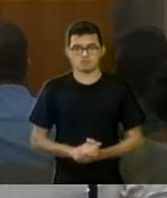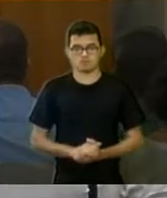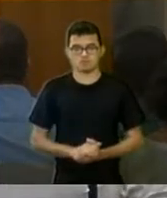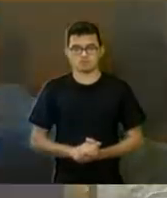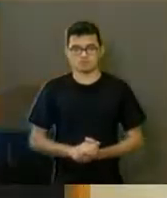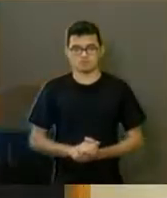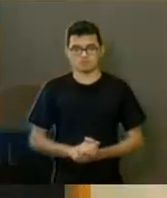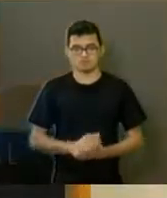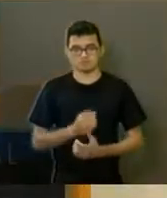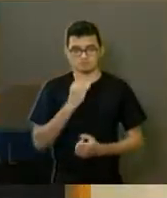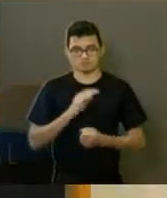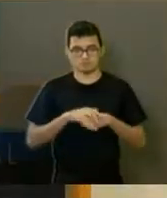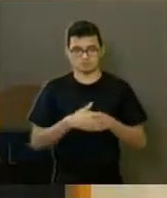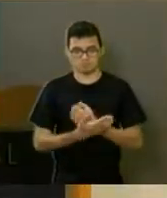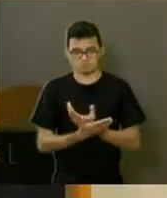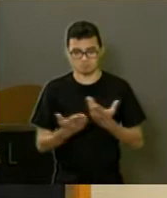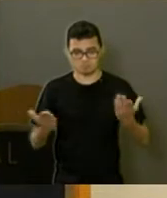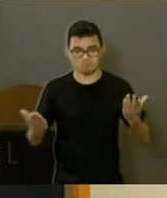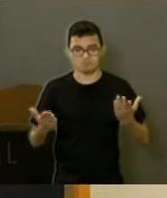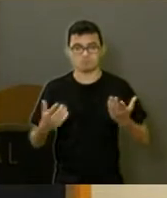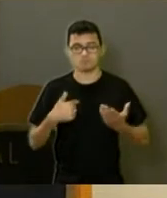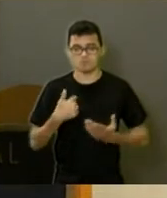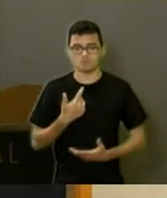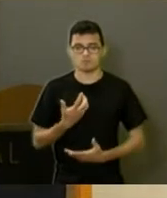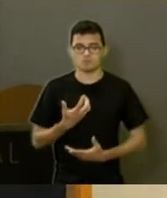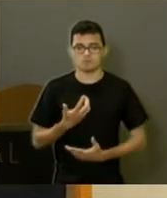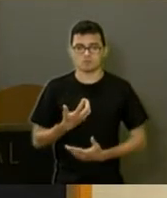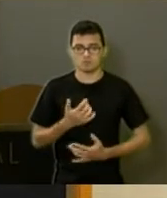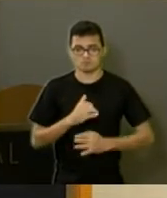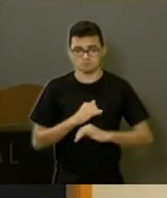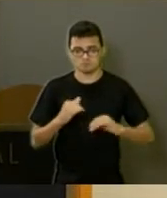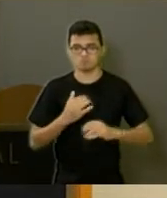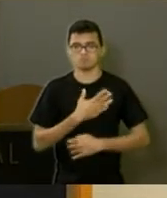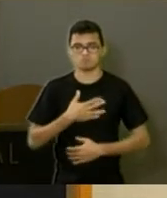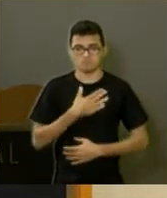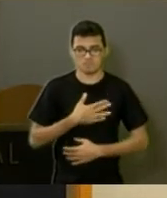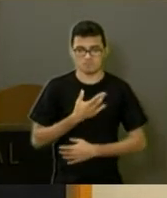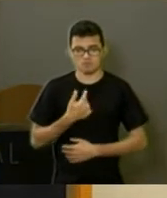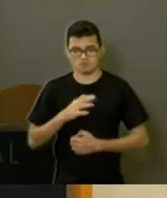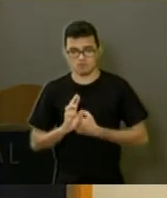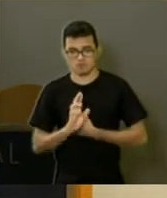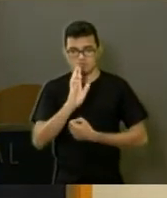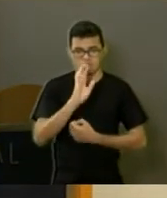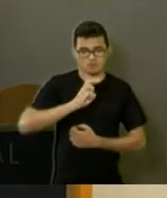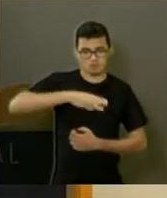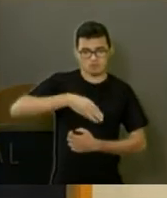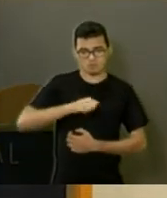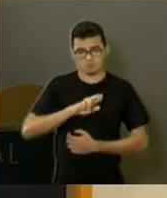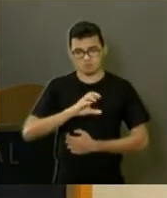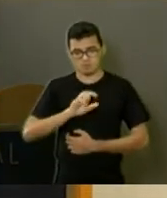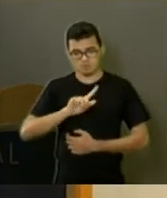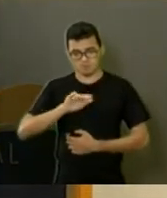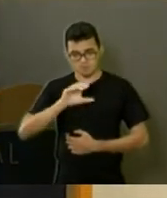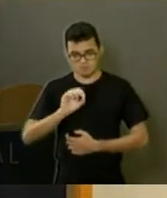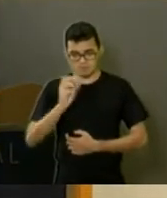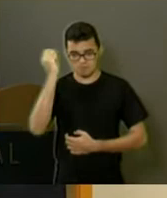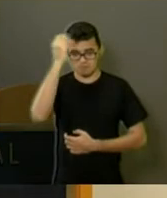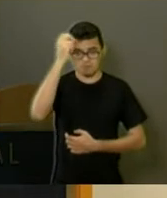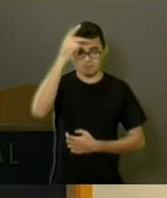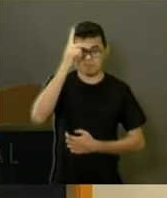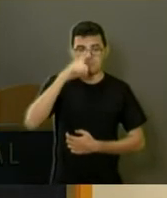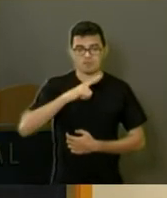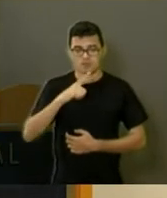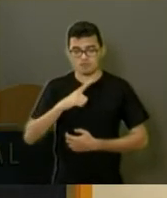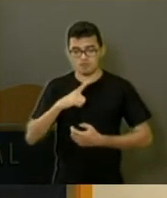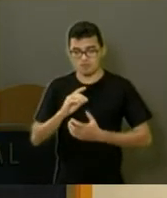Boa noite a todos. Quero dizer que é um prazer estar aqui representando o prefeito Marcelo Barbieri, nessa homenagem